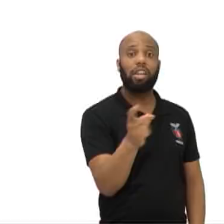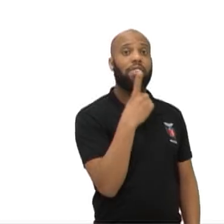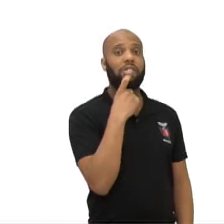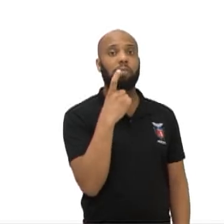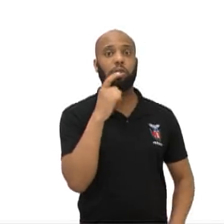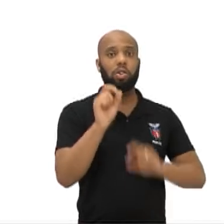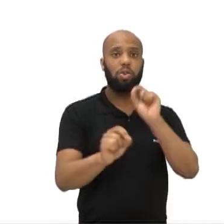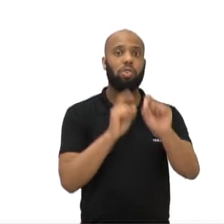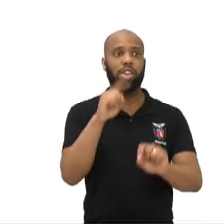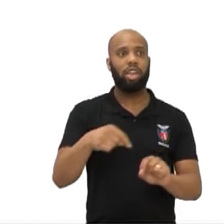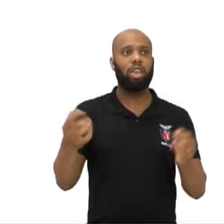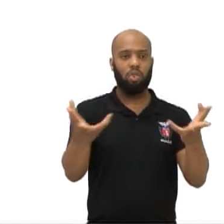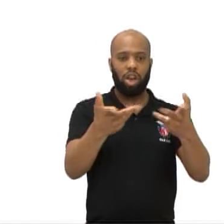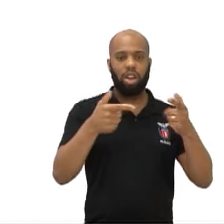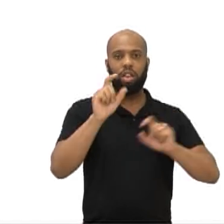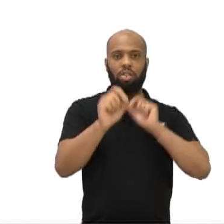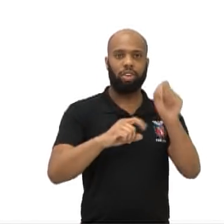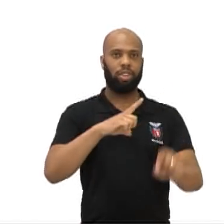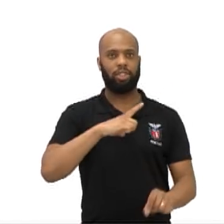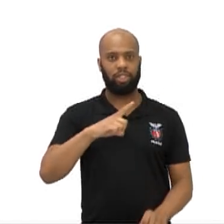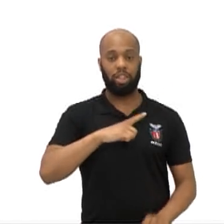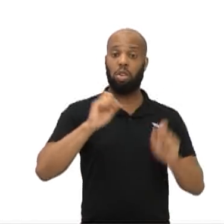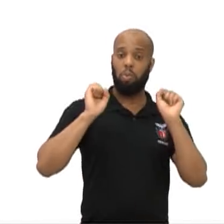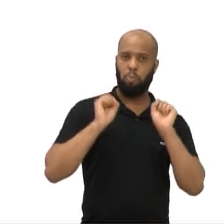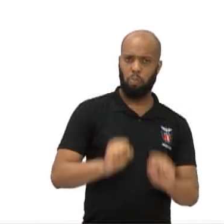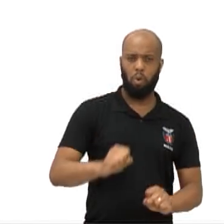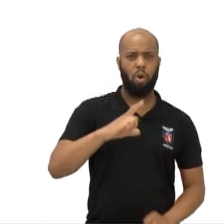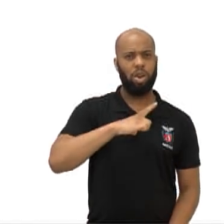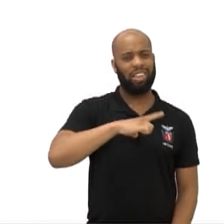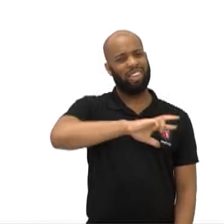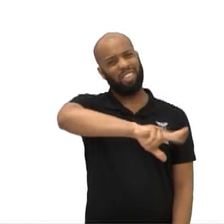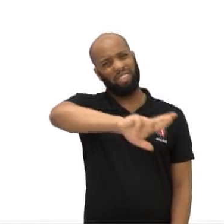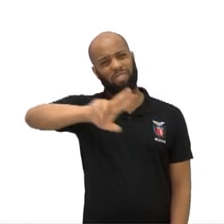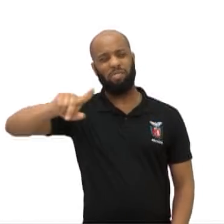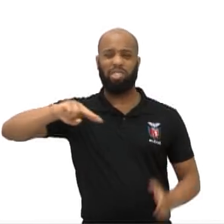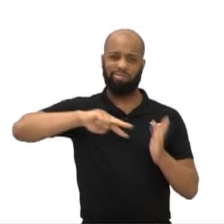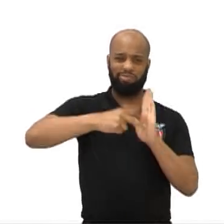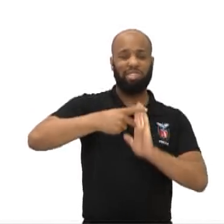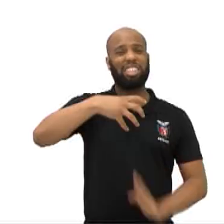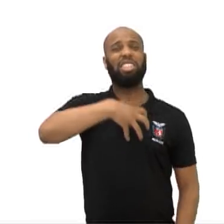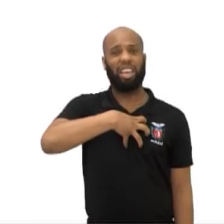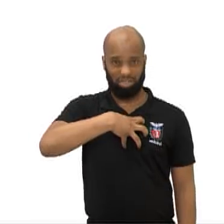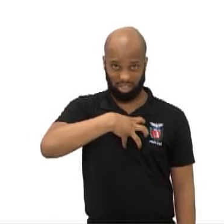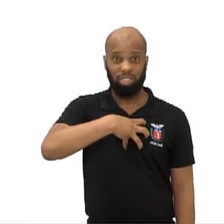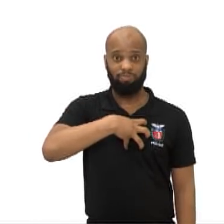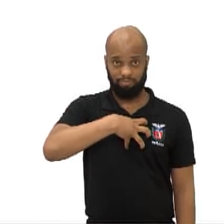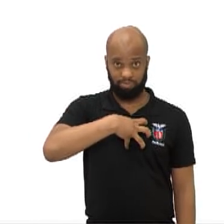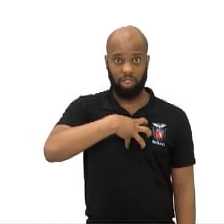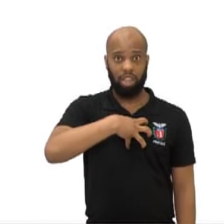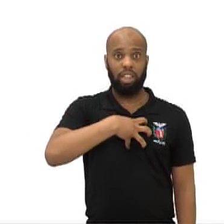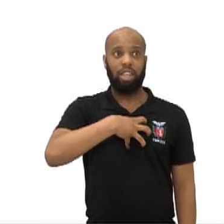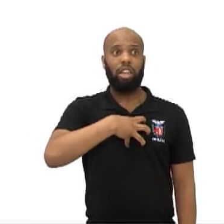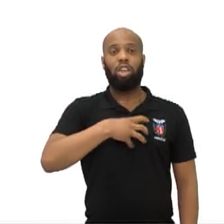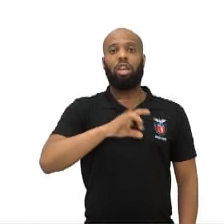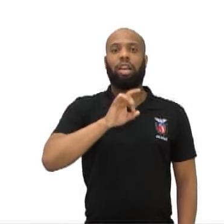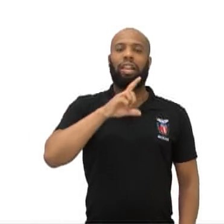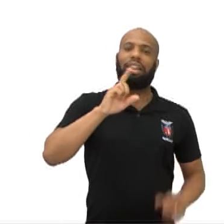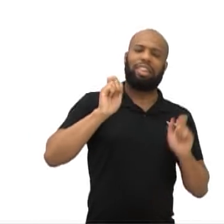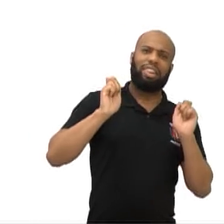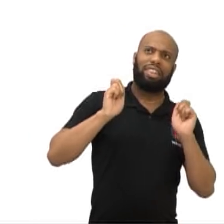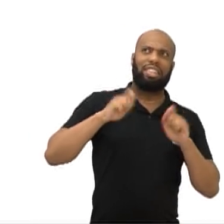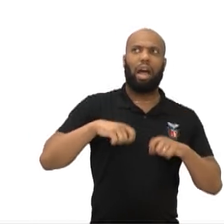a qualidade daquilo que possui ou pode possuir diferentes sentidos, do que é incerto